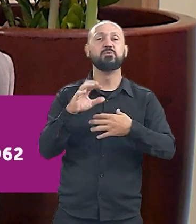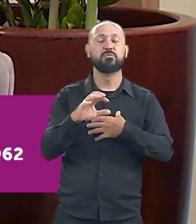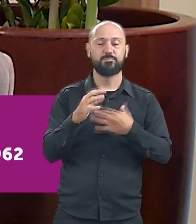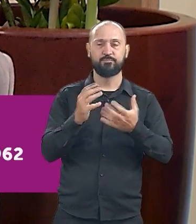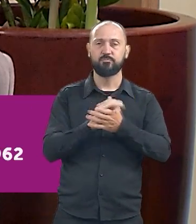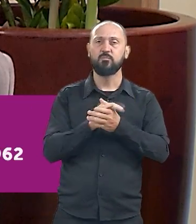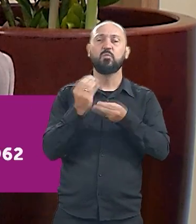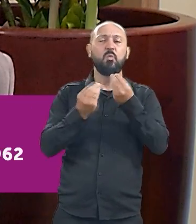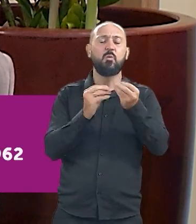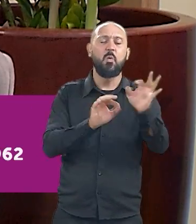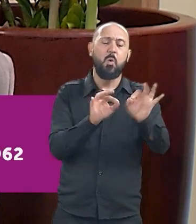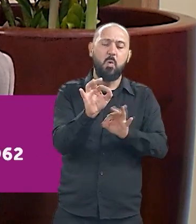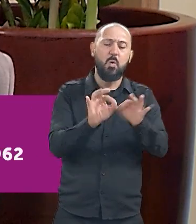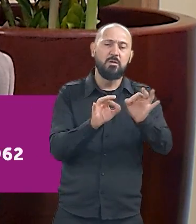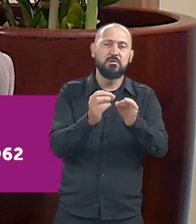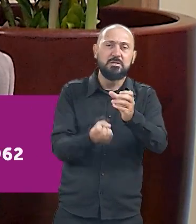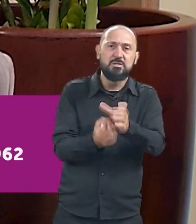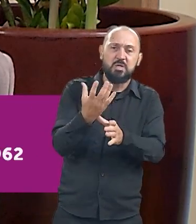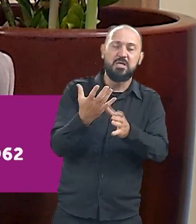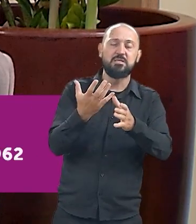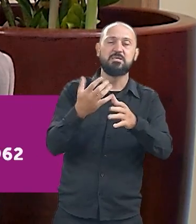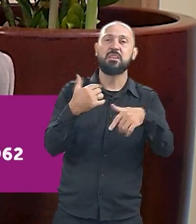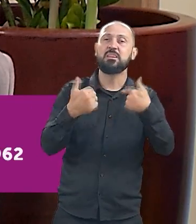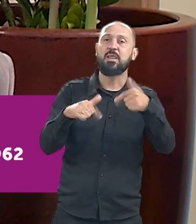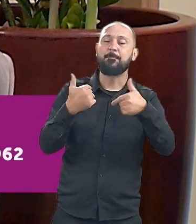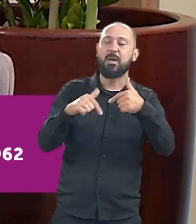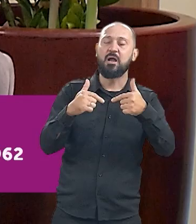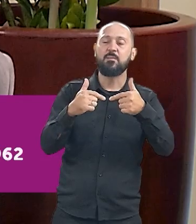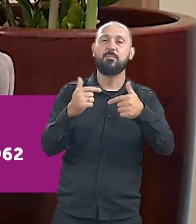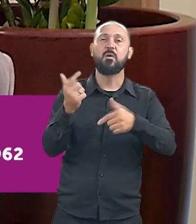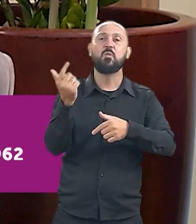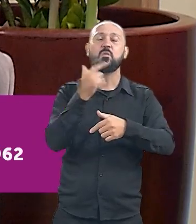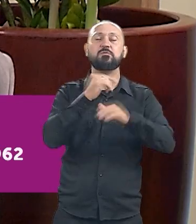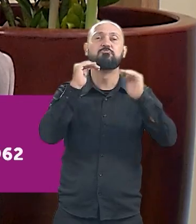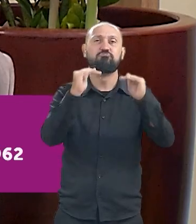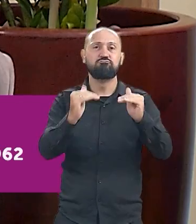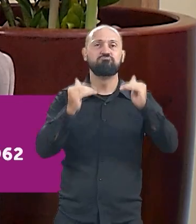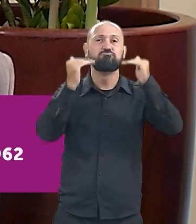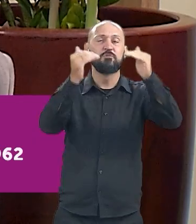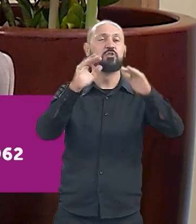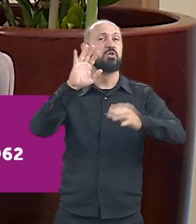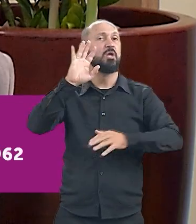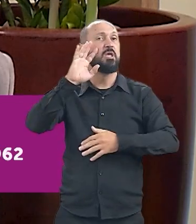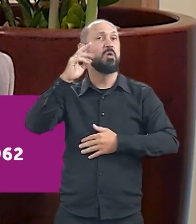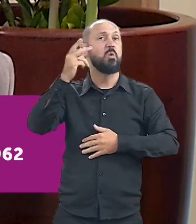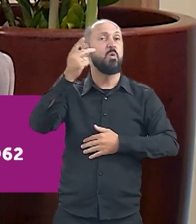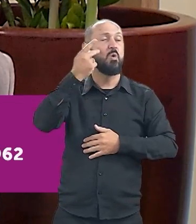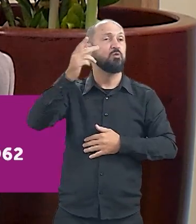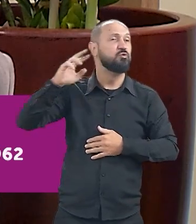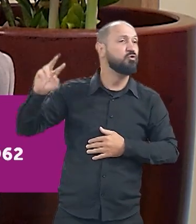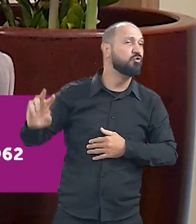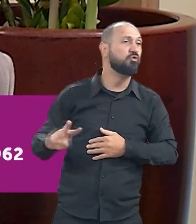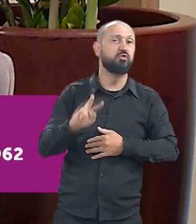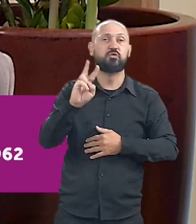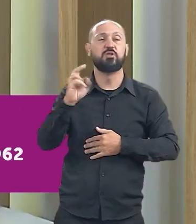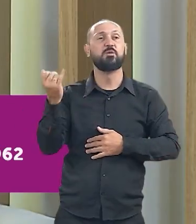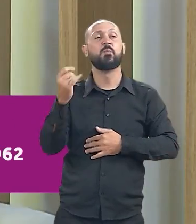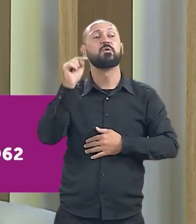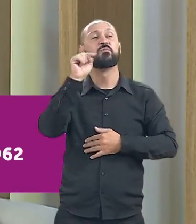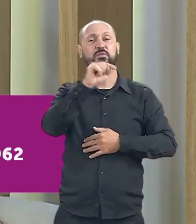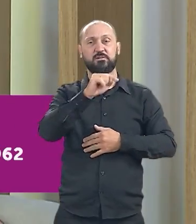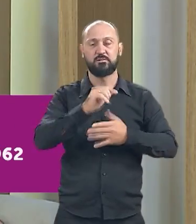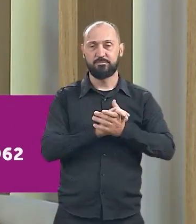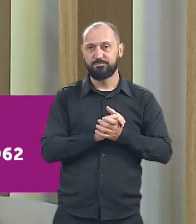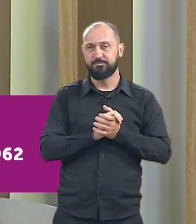feita a construção desse trabalho para vocês chegarem ao patamar de reconhecimento e de valor que vocês têm hoje, Vitor? Então,